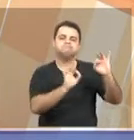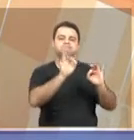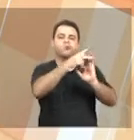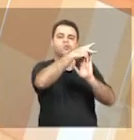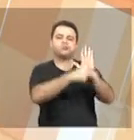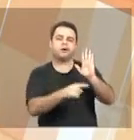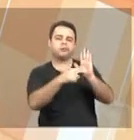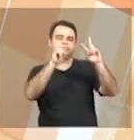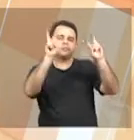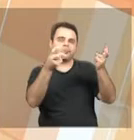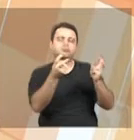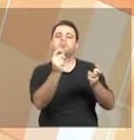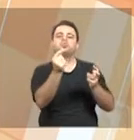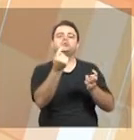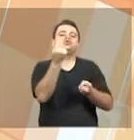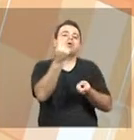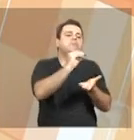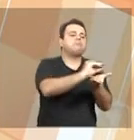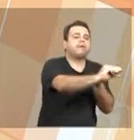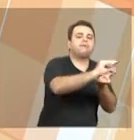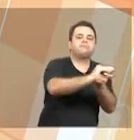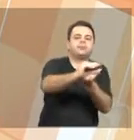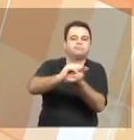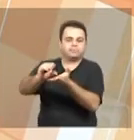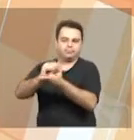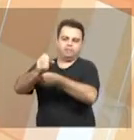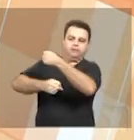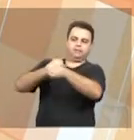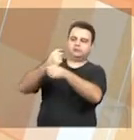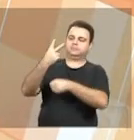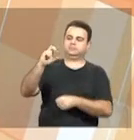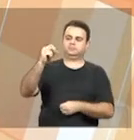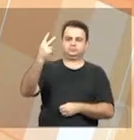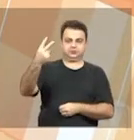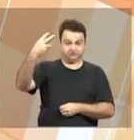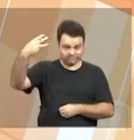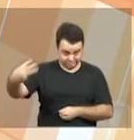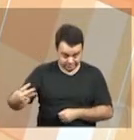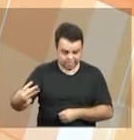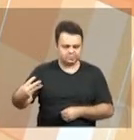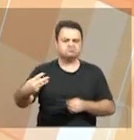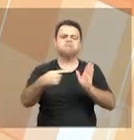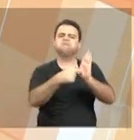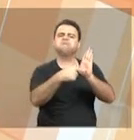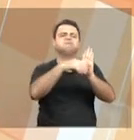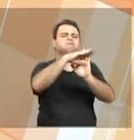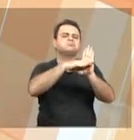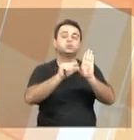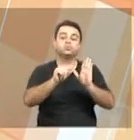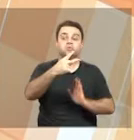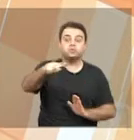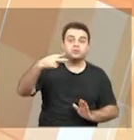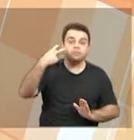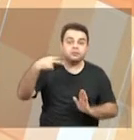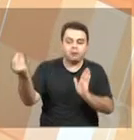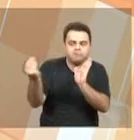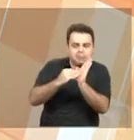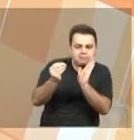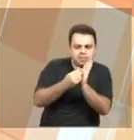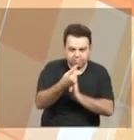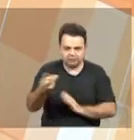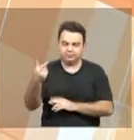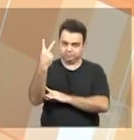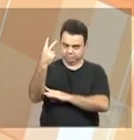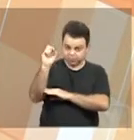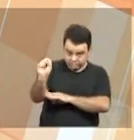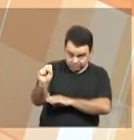do Poder Executivo que dispõe sobre as diretrizes orçamentárias para o ano de 2020 e três a proposta conta com 28